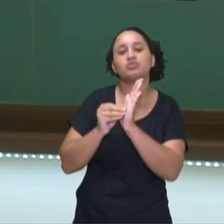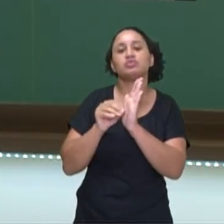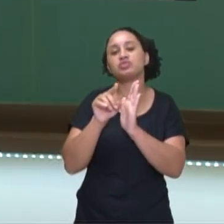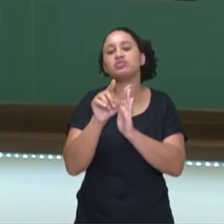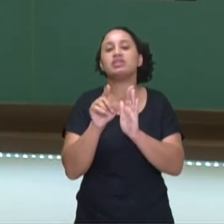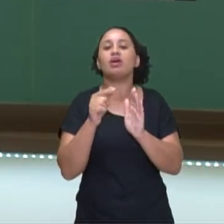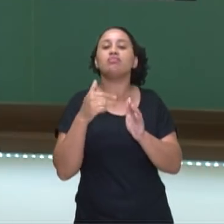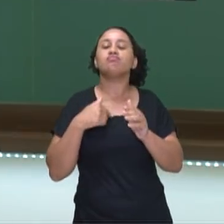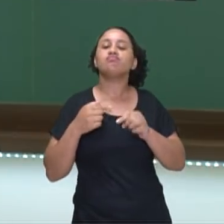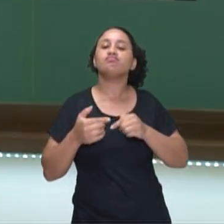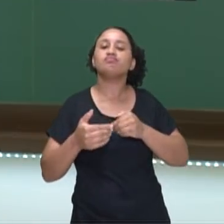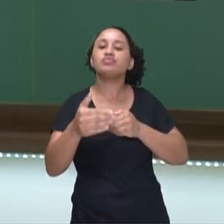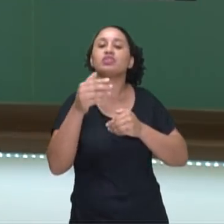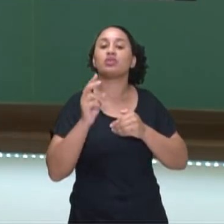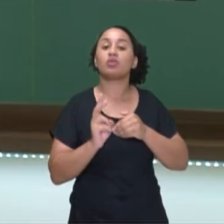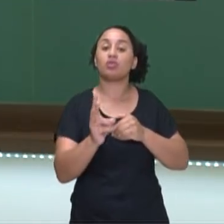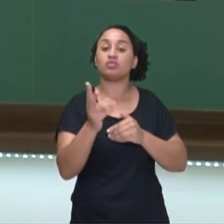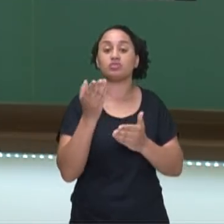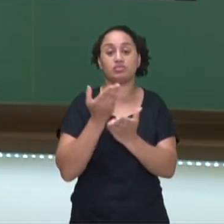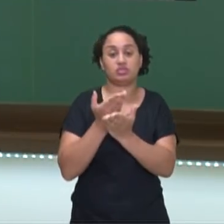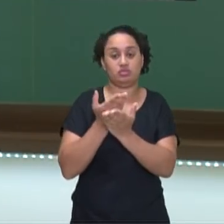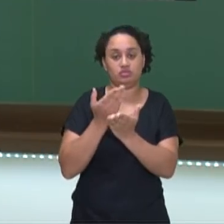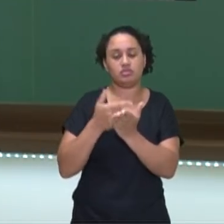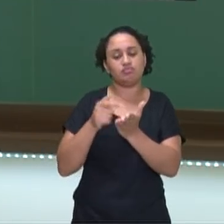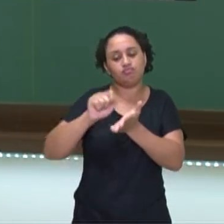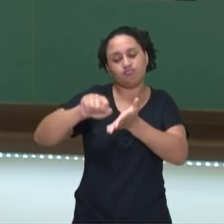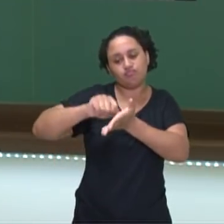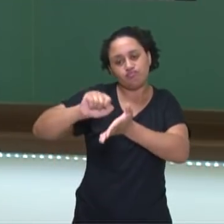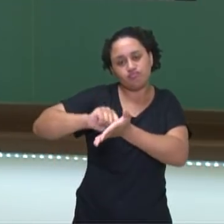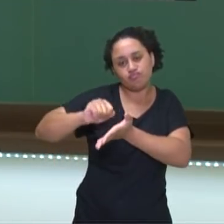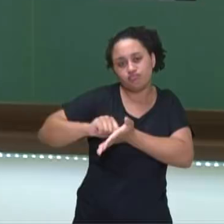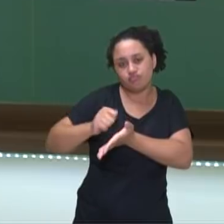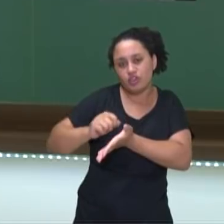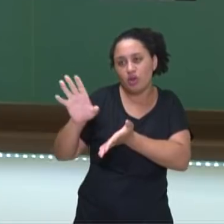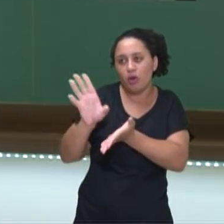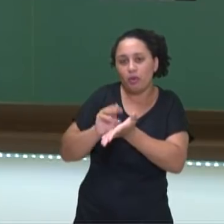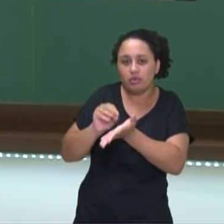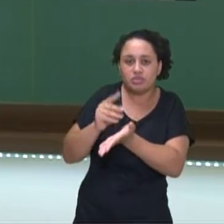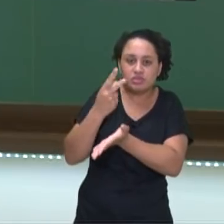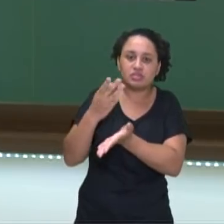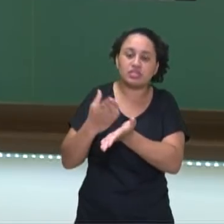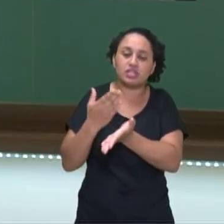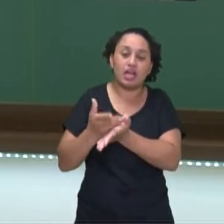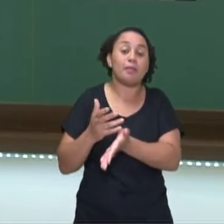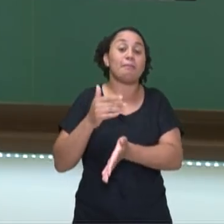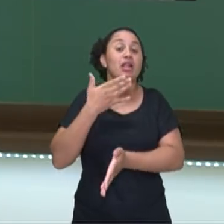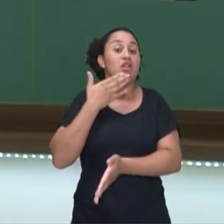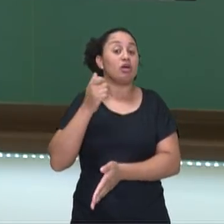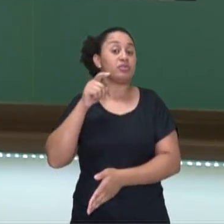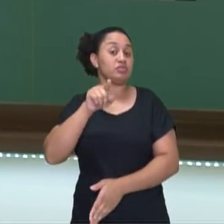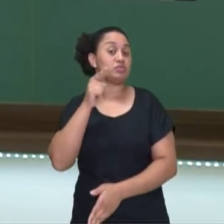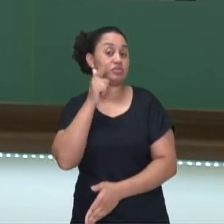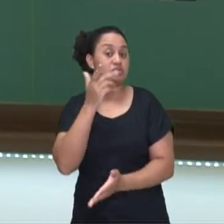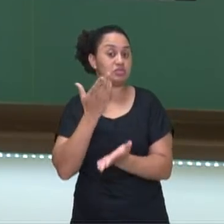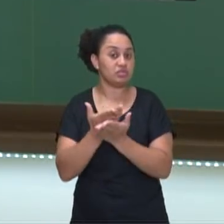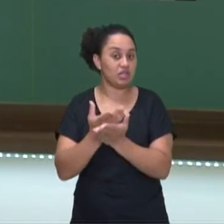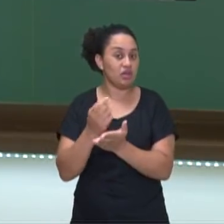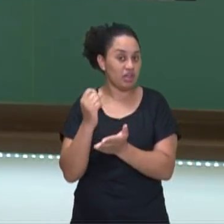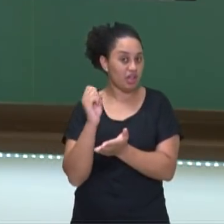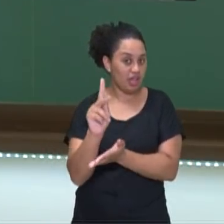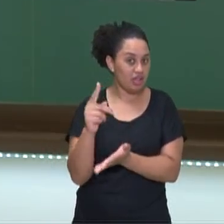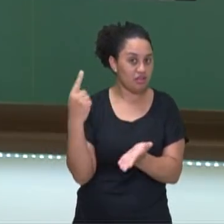vai continuar estudando, anote tudo. Vai facilitar a sua vida, pode crer.